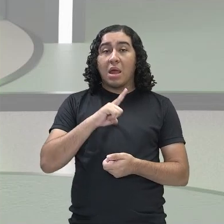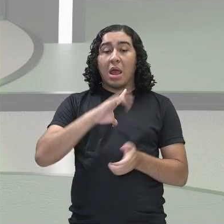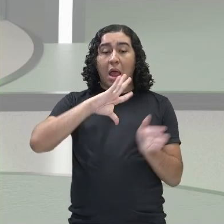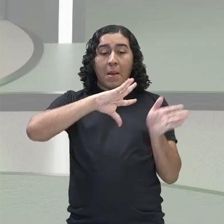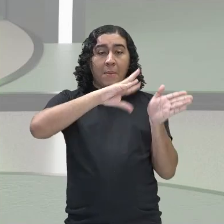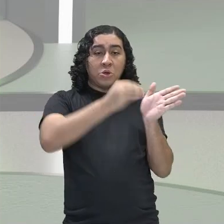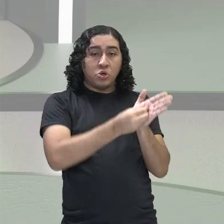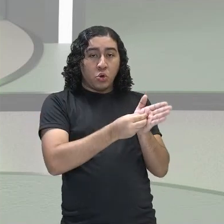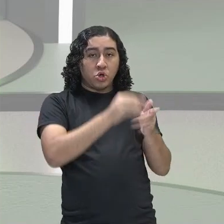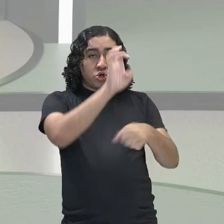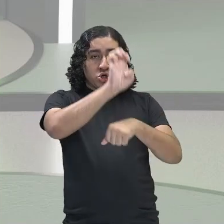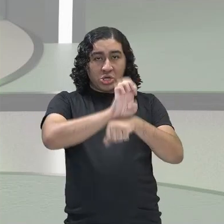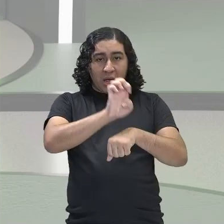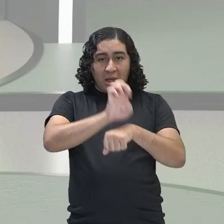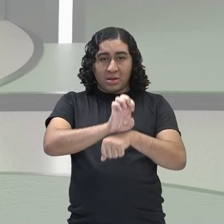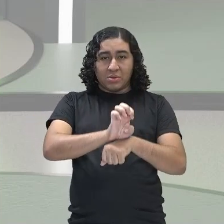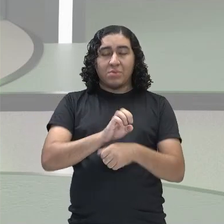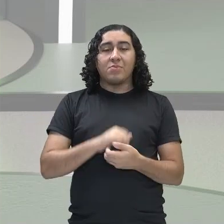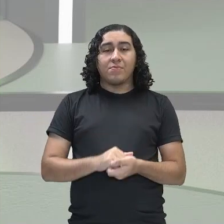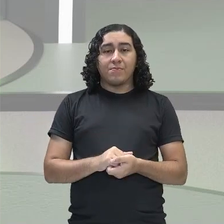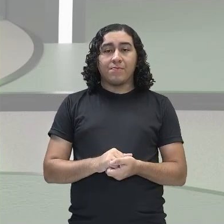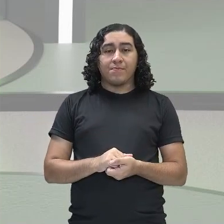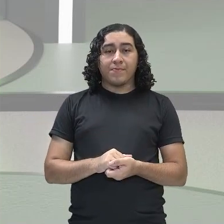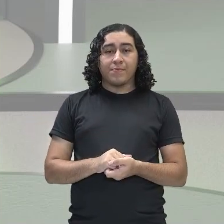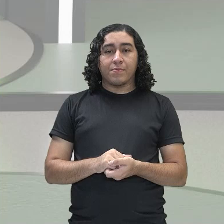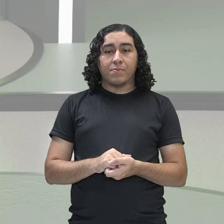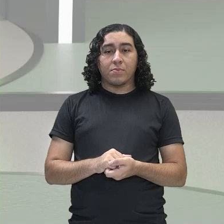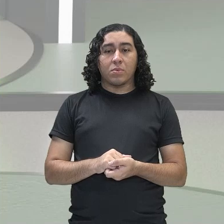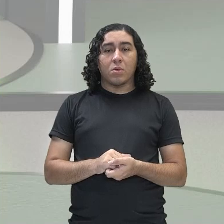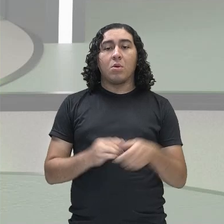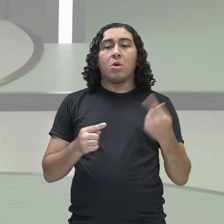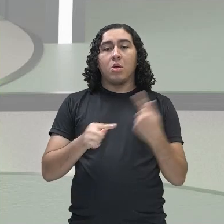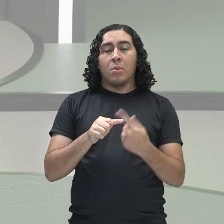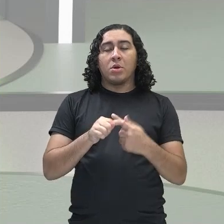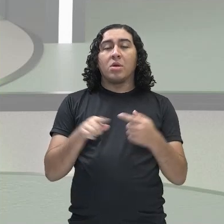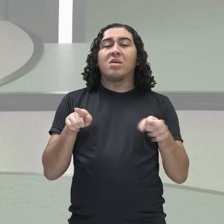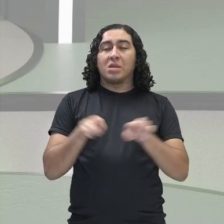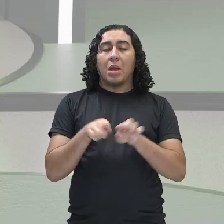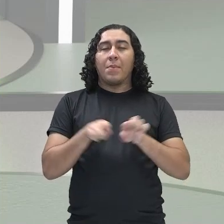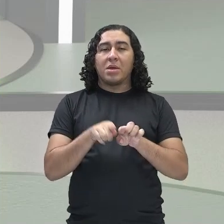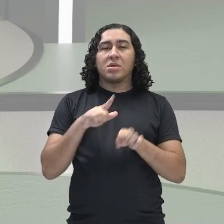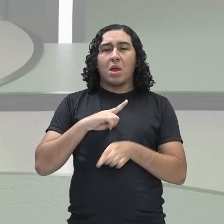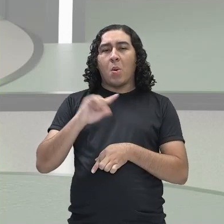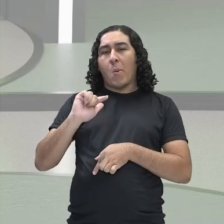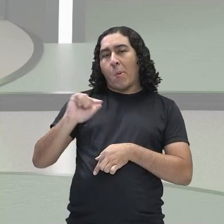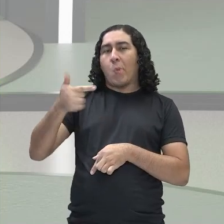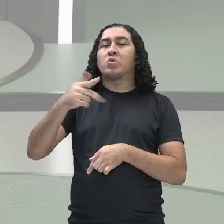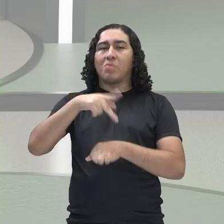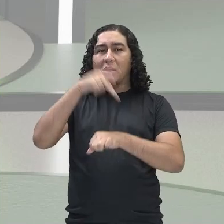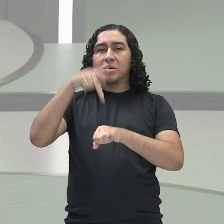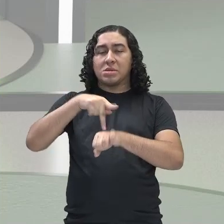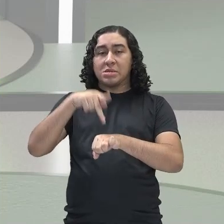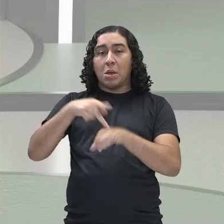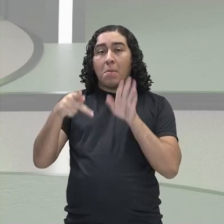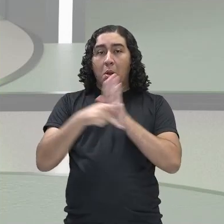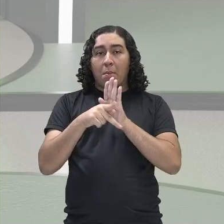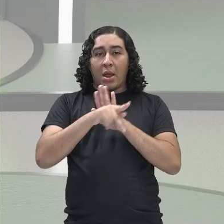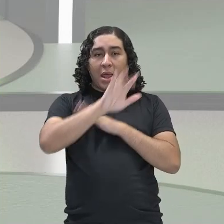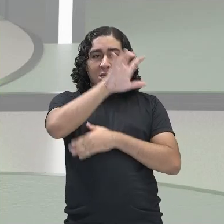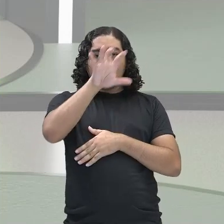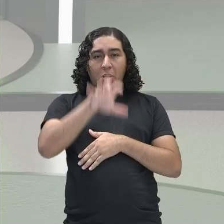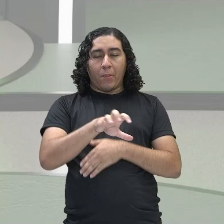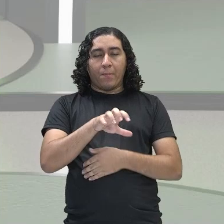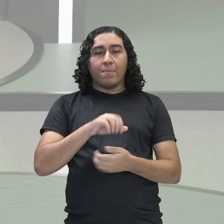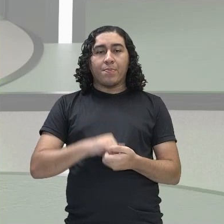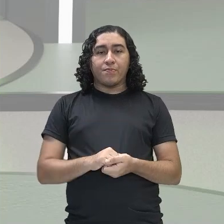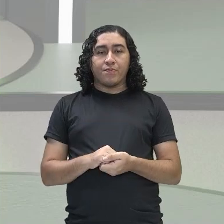no estado do Brasil, né? Porque ele também faz parte de outros países aqui dessa região. Então, a